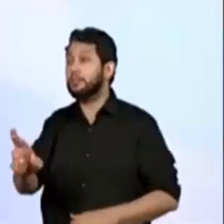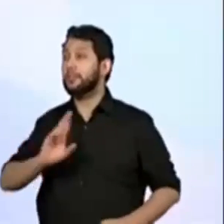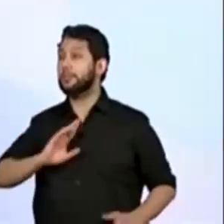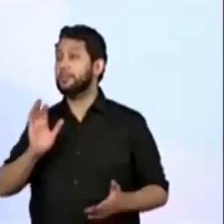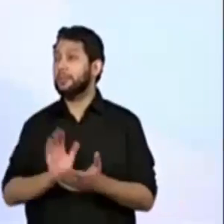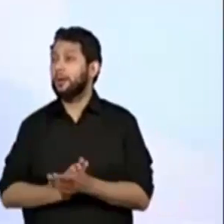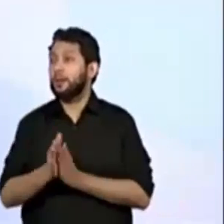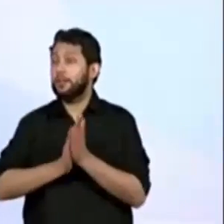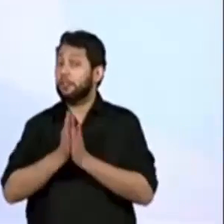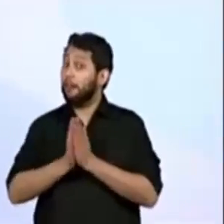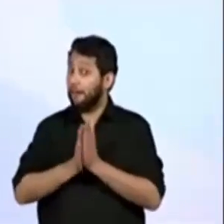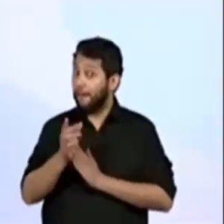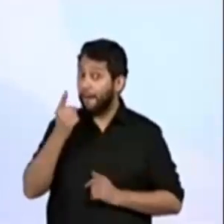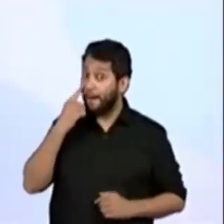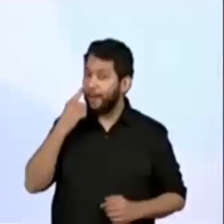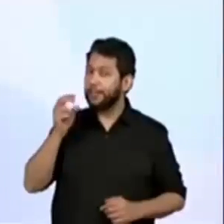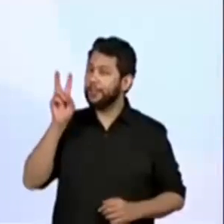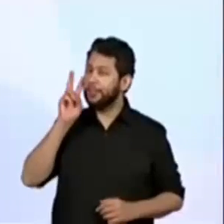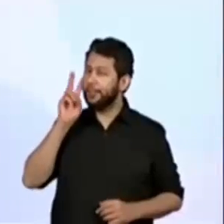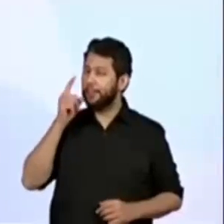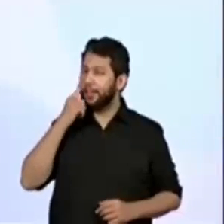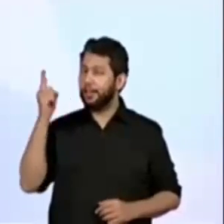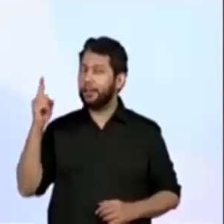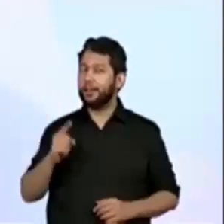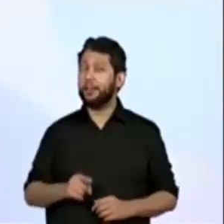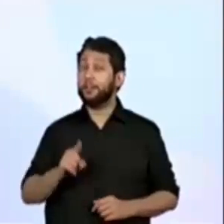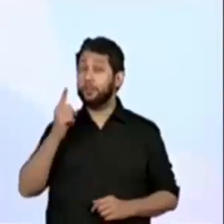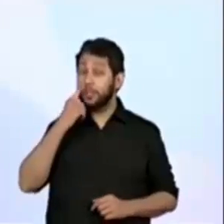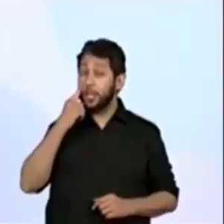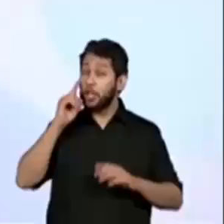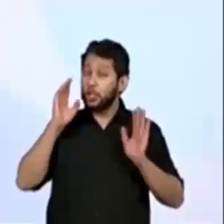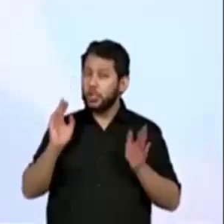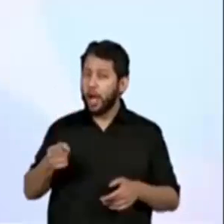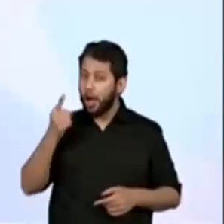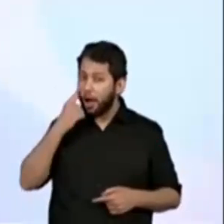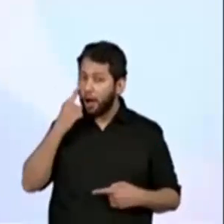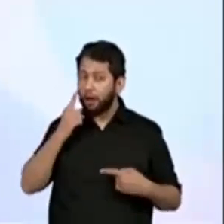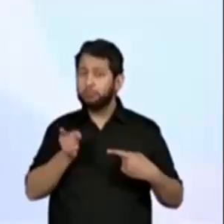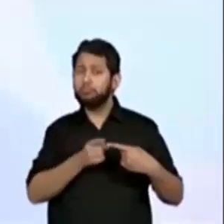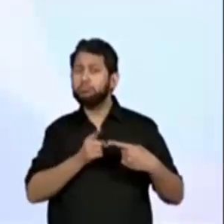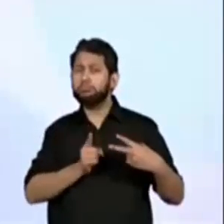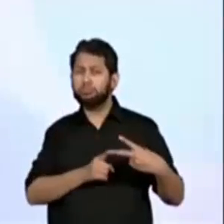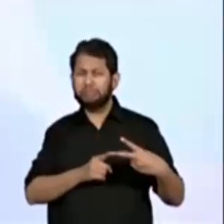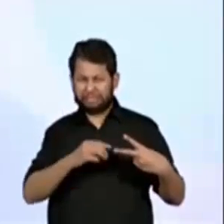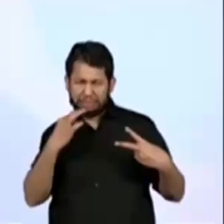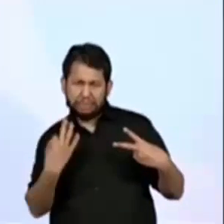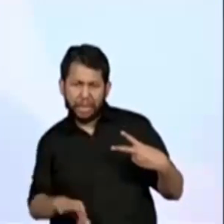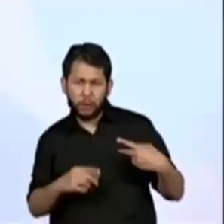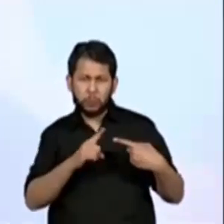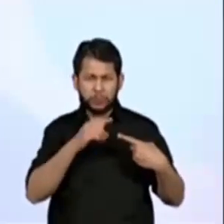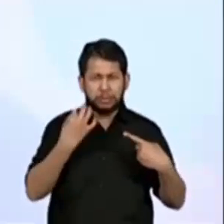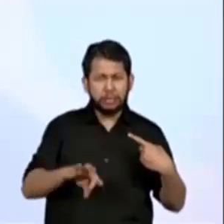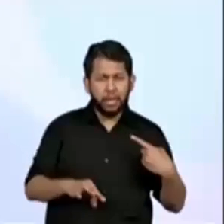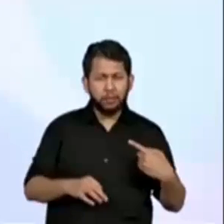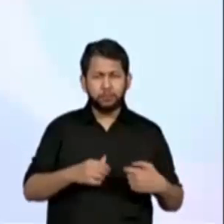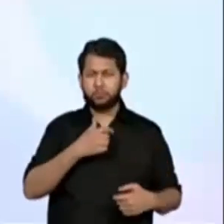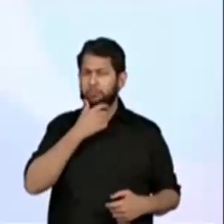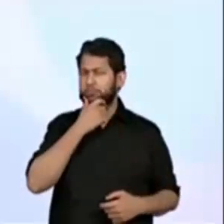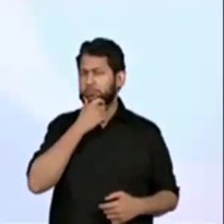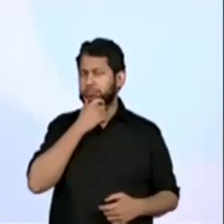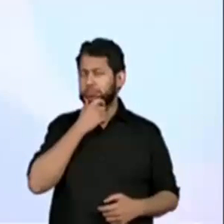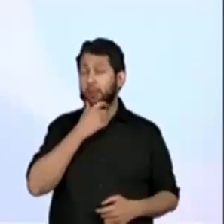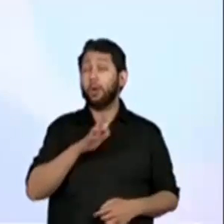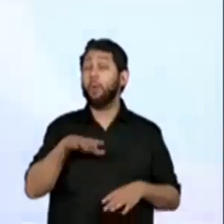segunda-feira, e que já se antecipou e realizou os cálculos. A pergunta é a seguinte: